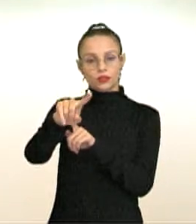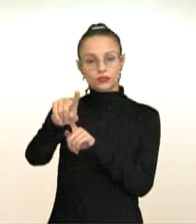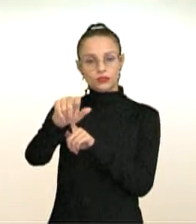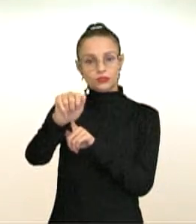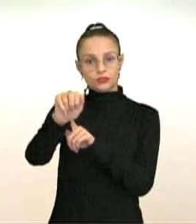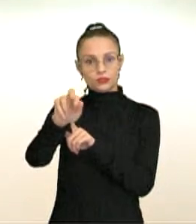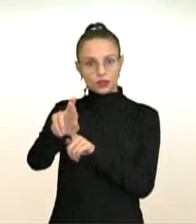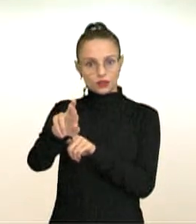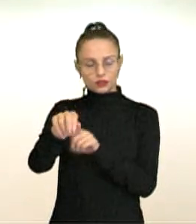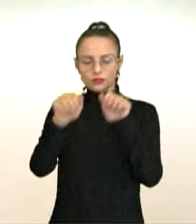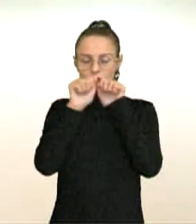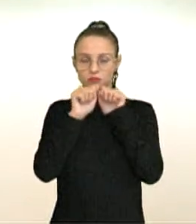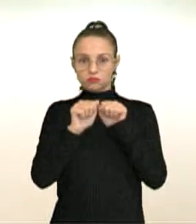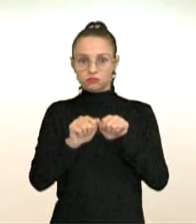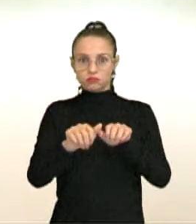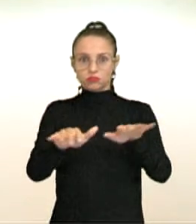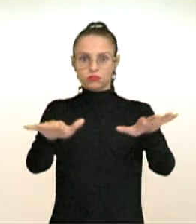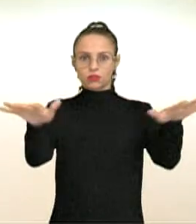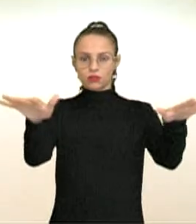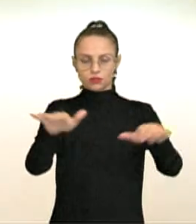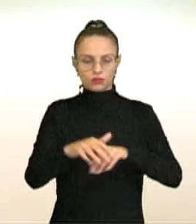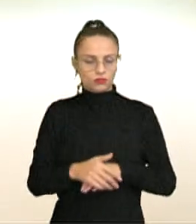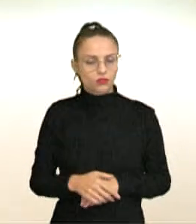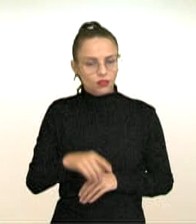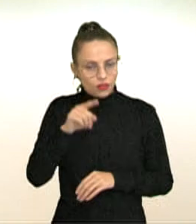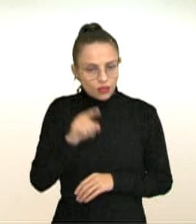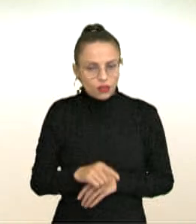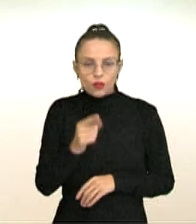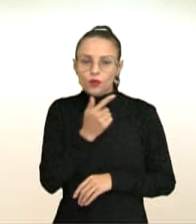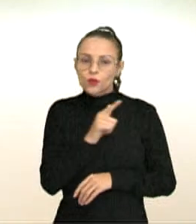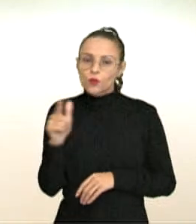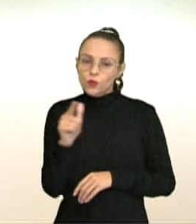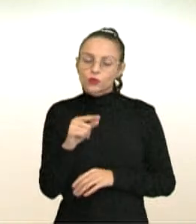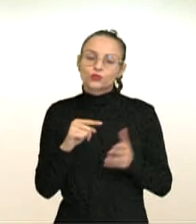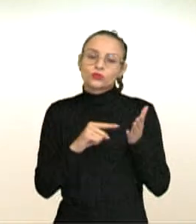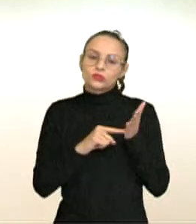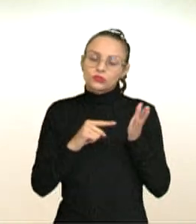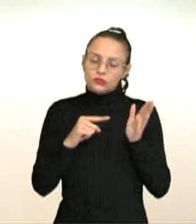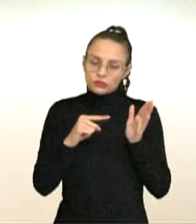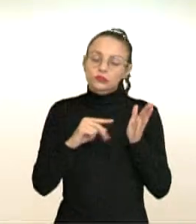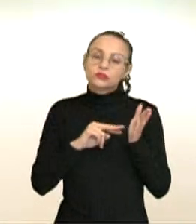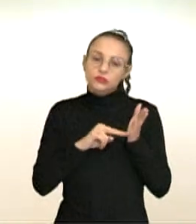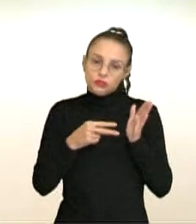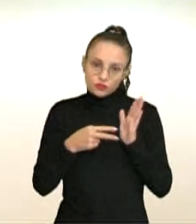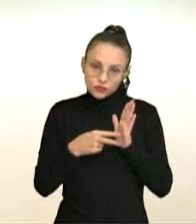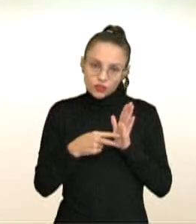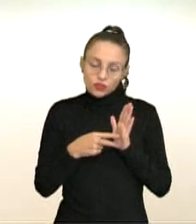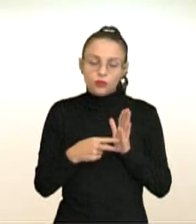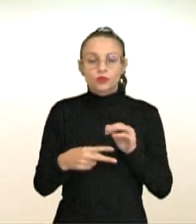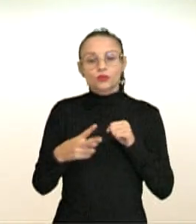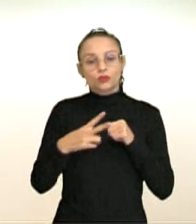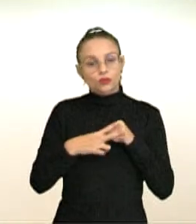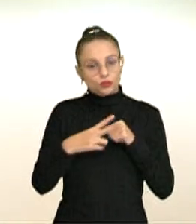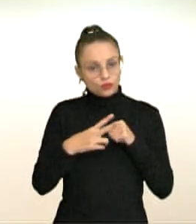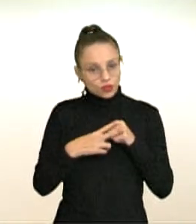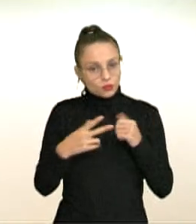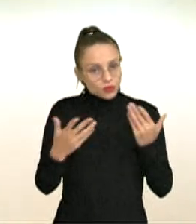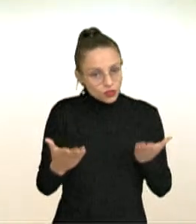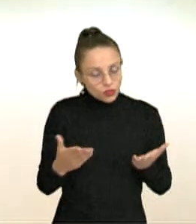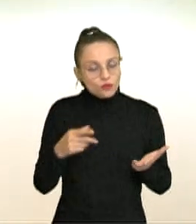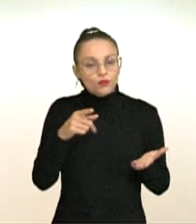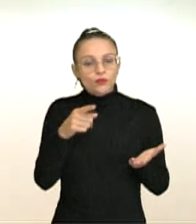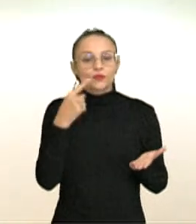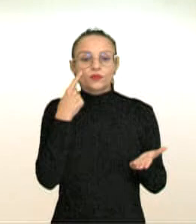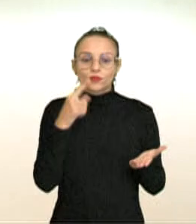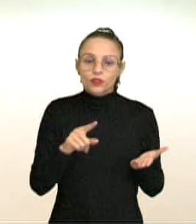ó, viralizar, um neologismo, né? Uma outra conotação do verbo. E aí você